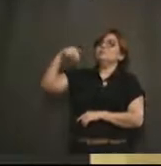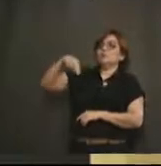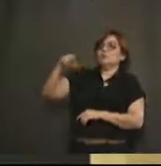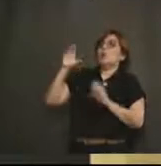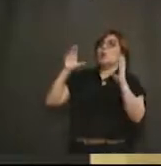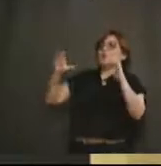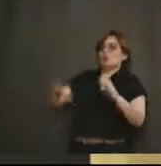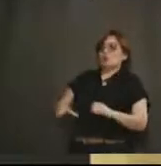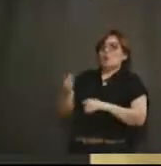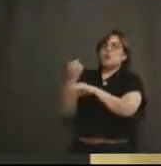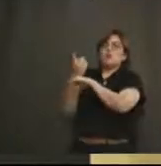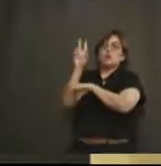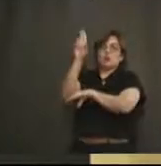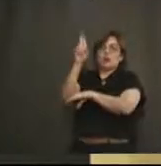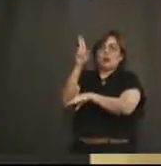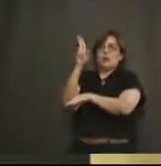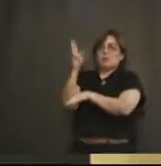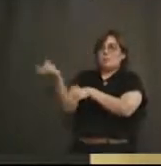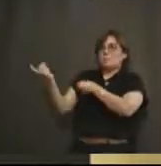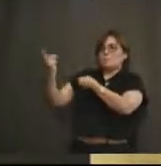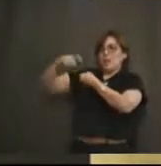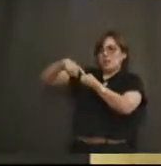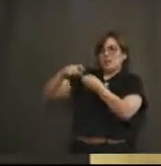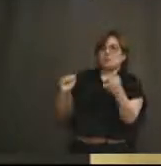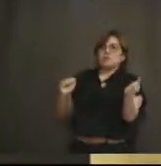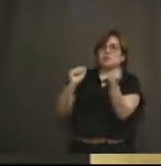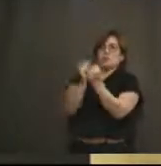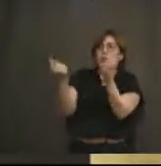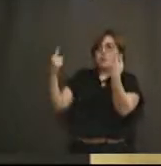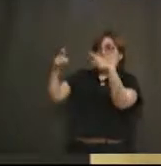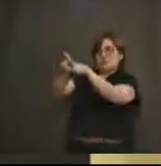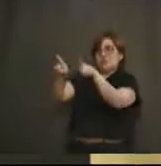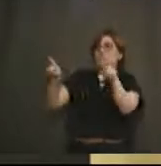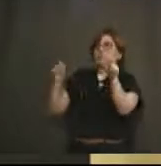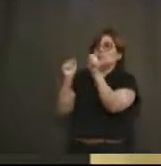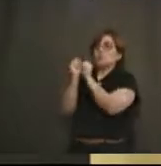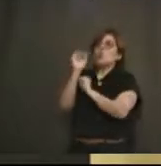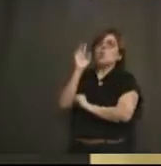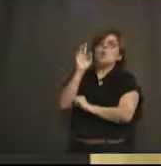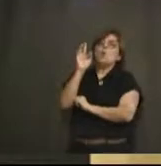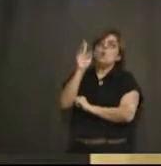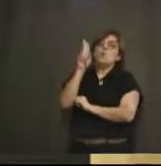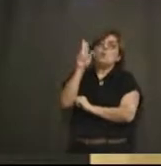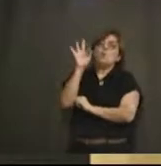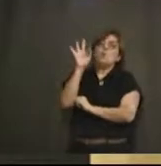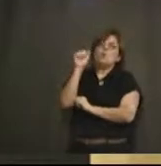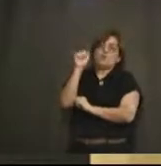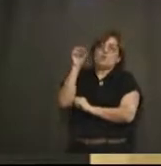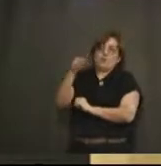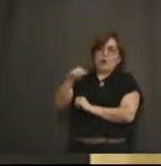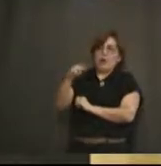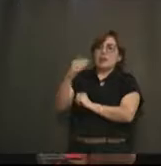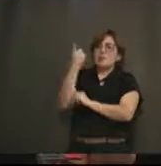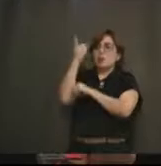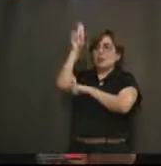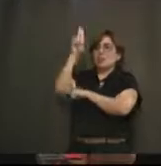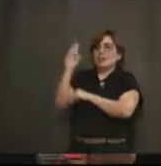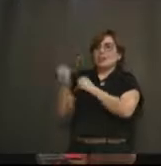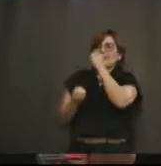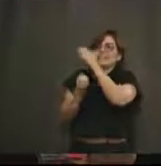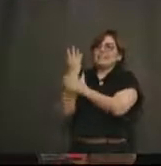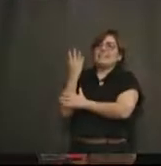em parceria, né, universidade e UFAM, um doutorado que foi criado com um apoio grande da Sociedade Brasileira